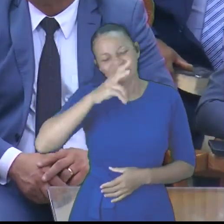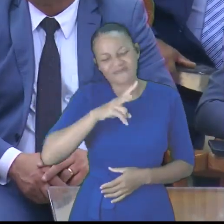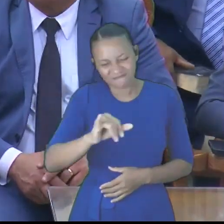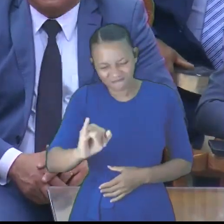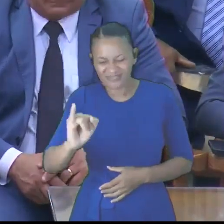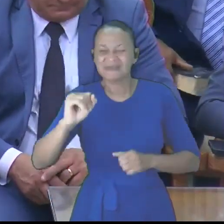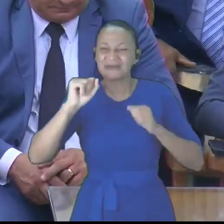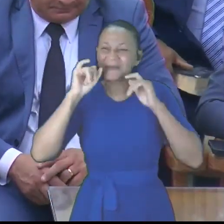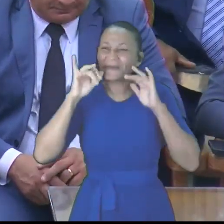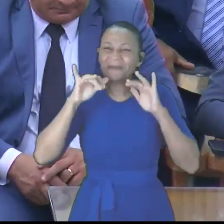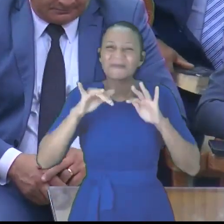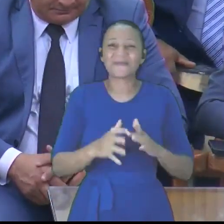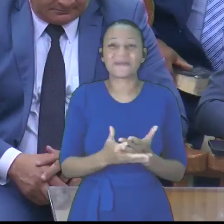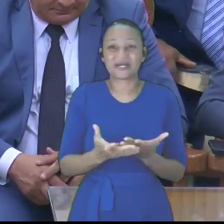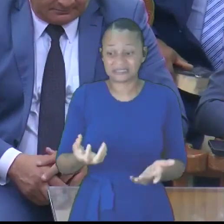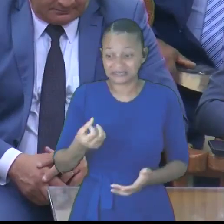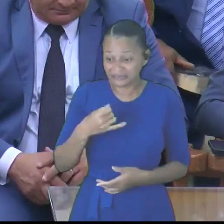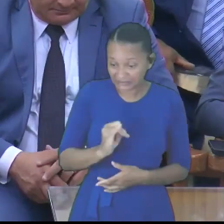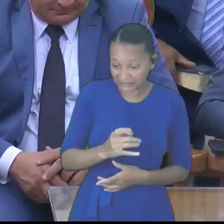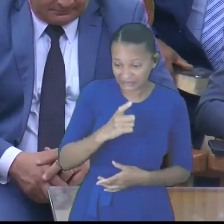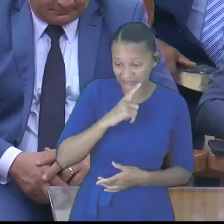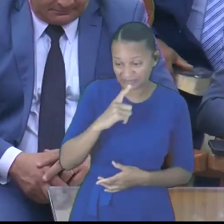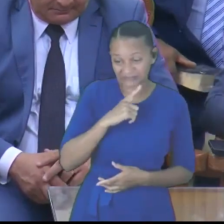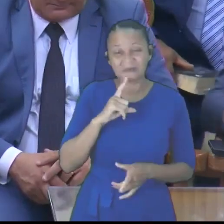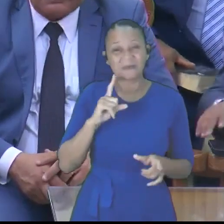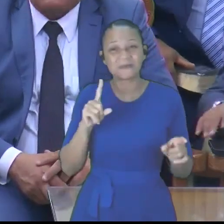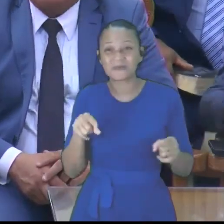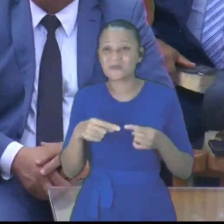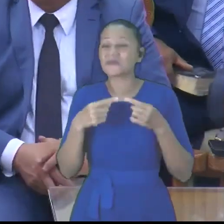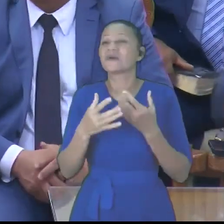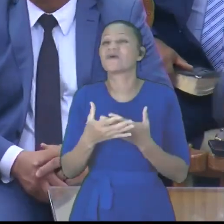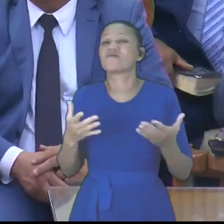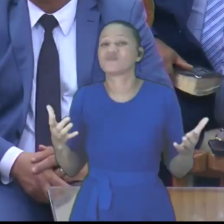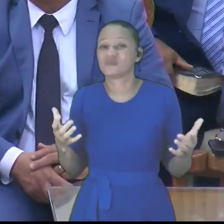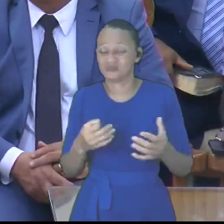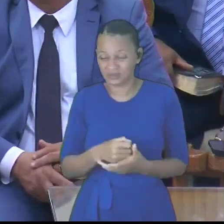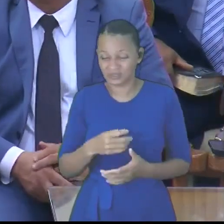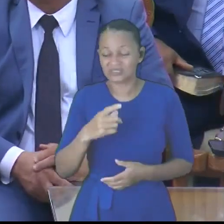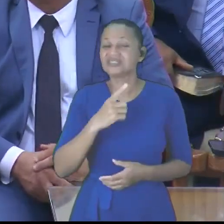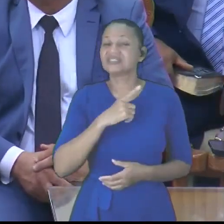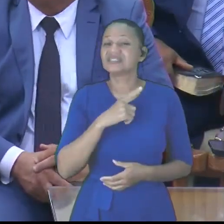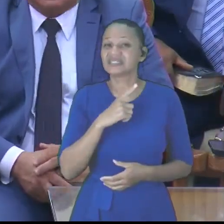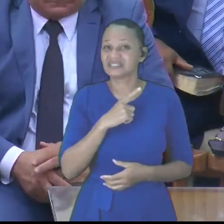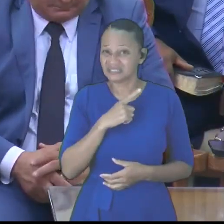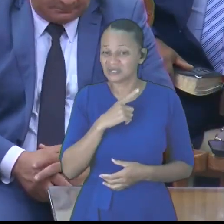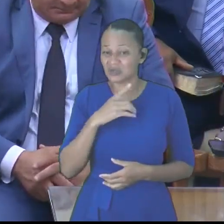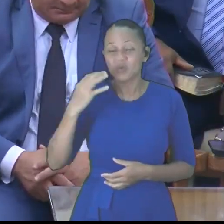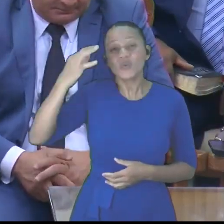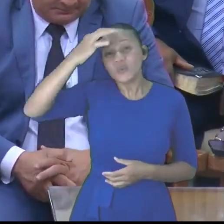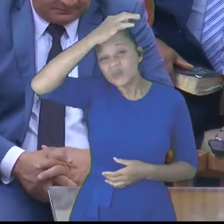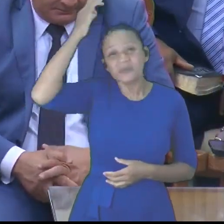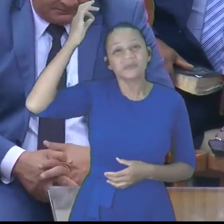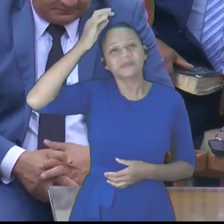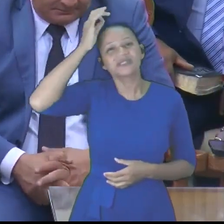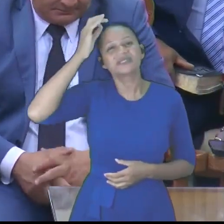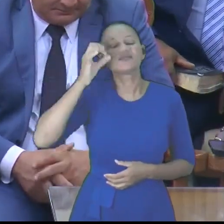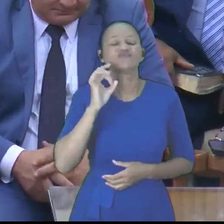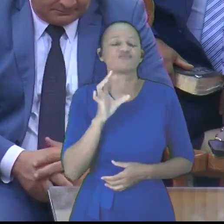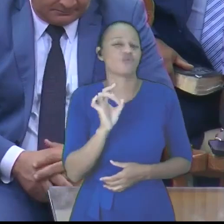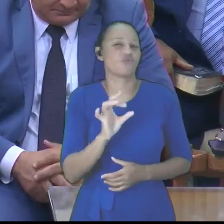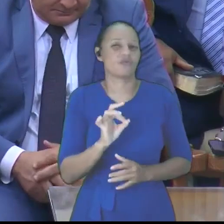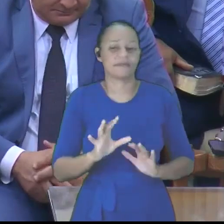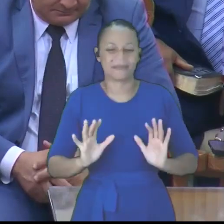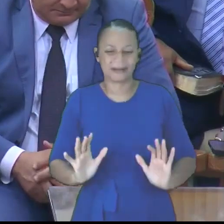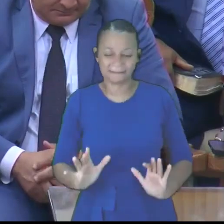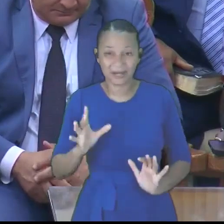no Pentecoste, se ele tivesse dito que se cumpriu o derramamento, o Espírito, então seria só ali. Mas